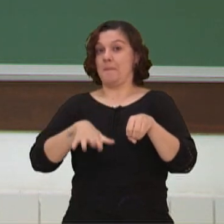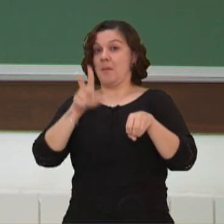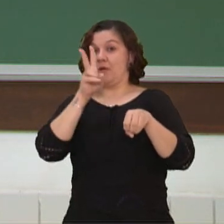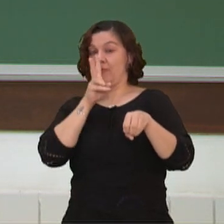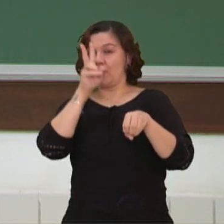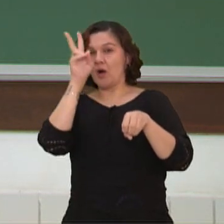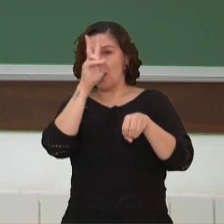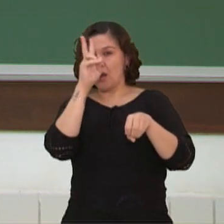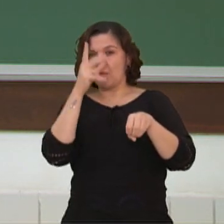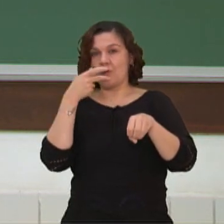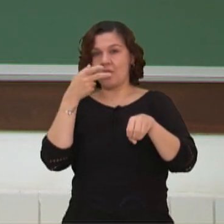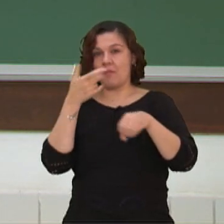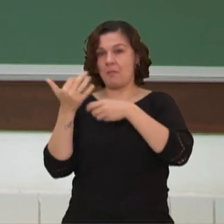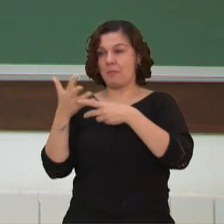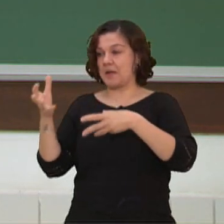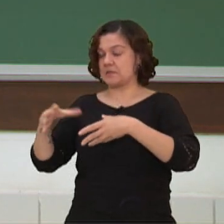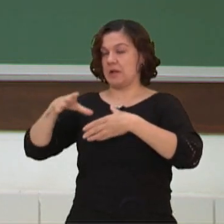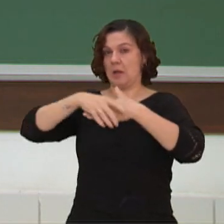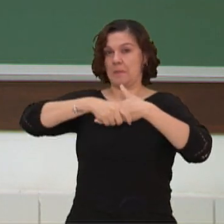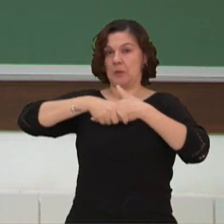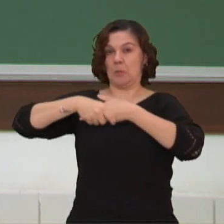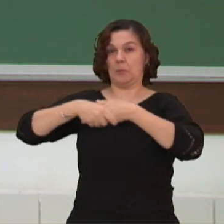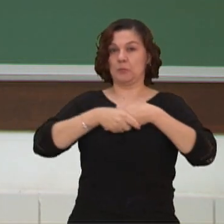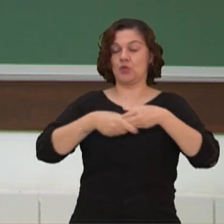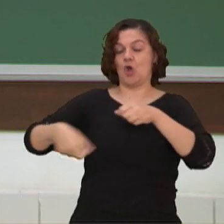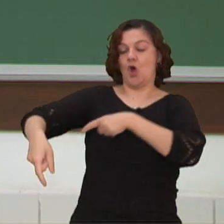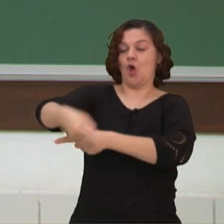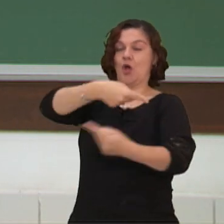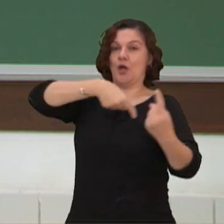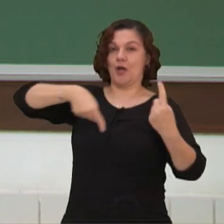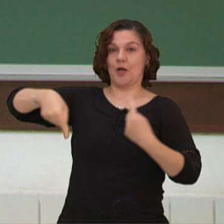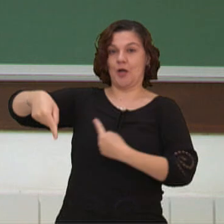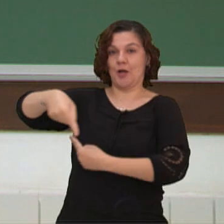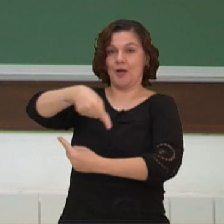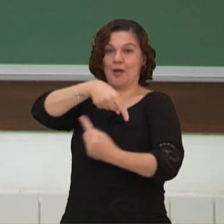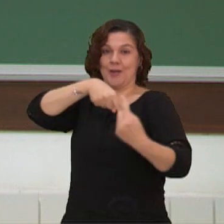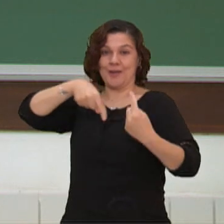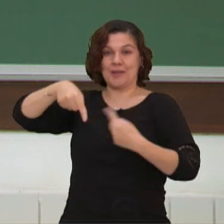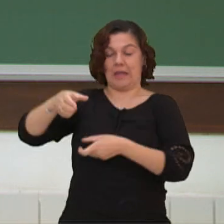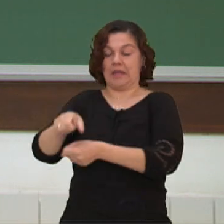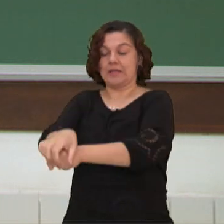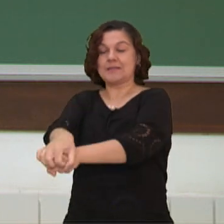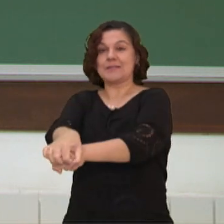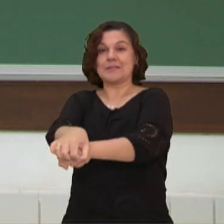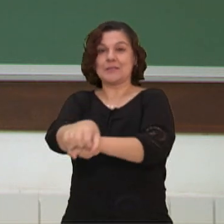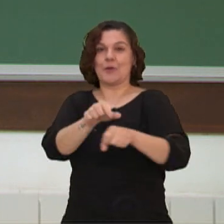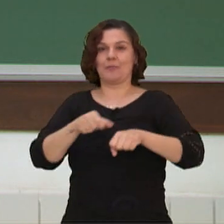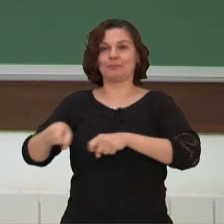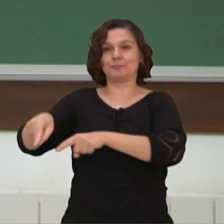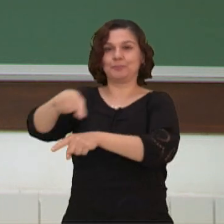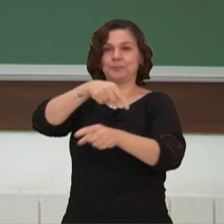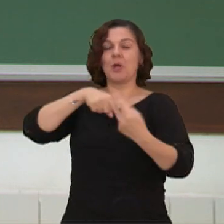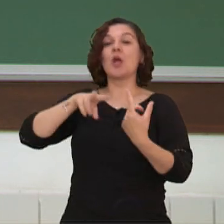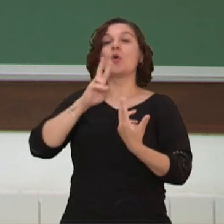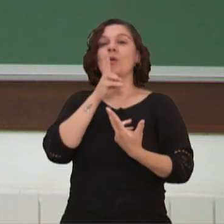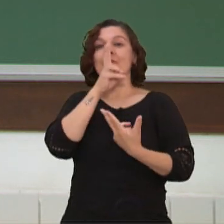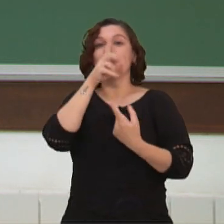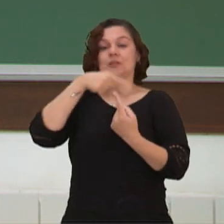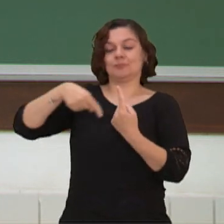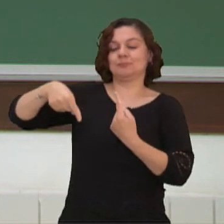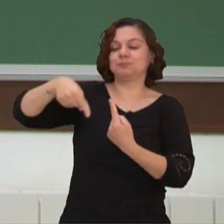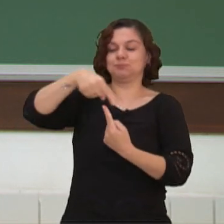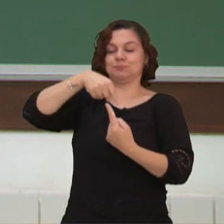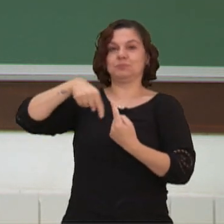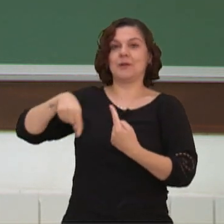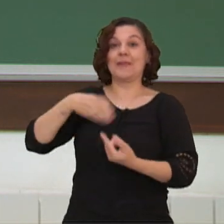Lembra o exemplo que eu dei? Você dá a mão para um colega e começa a rodar. Aí quanta energia você precisa para sustentar esse colega rodando? Aí